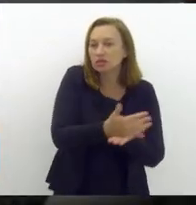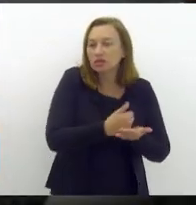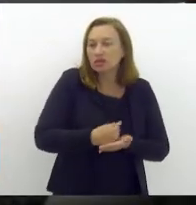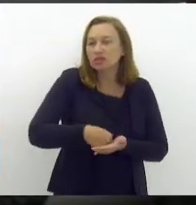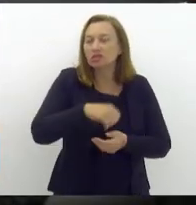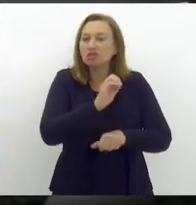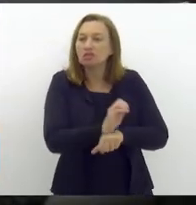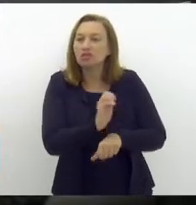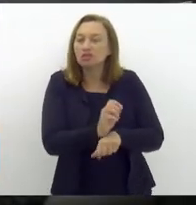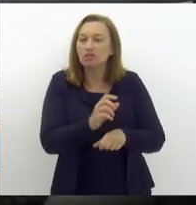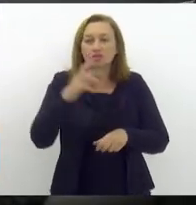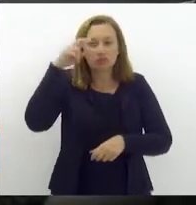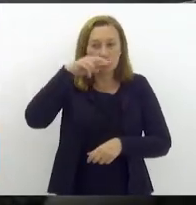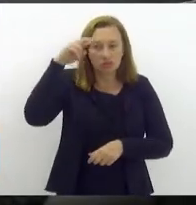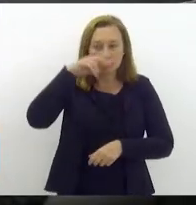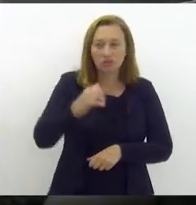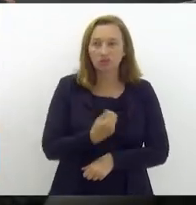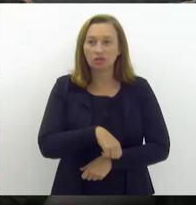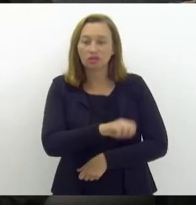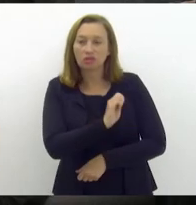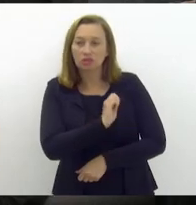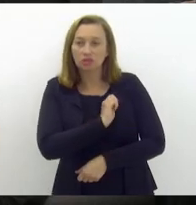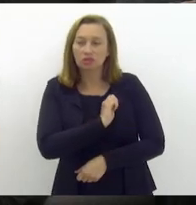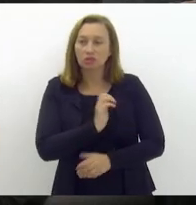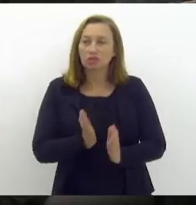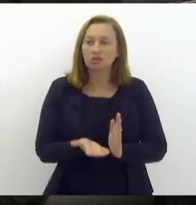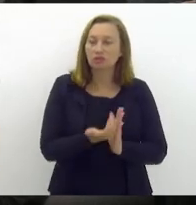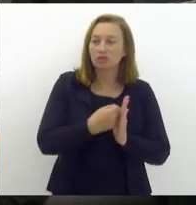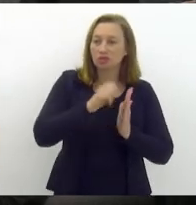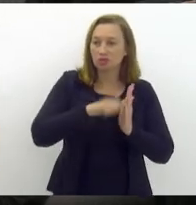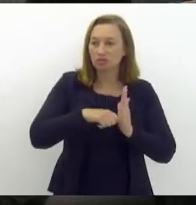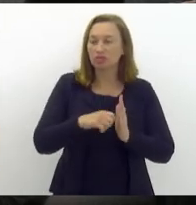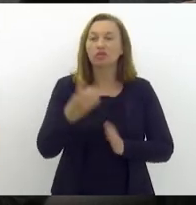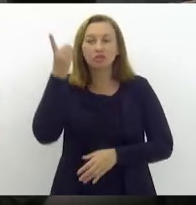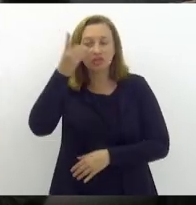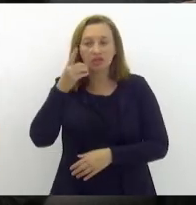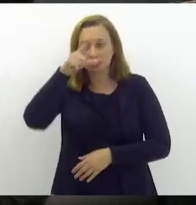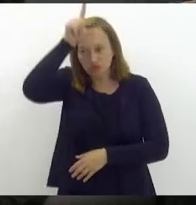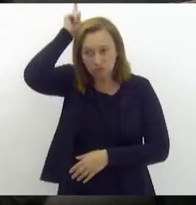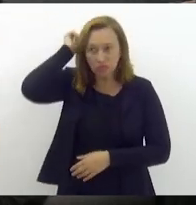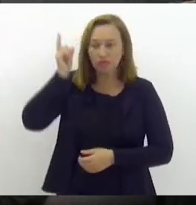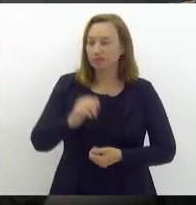e de Fiscalização dos Tributos Estaduais, deputado Luiz Paulo.